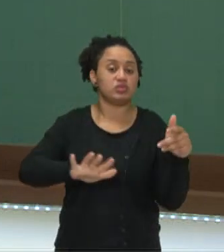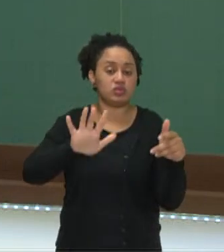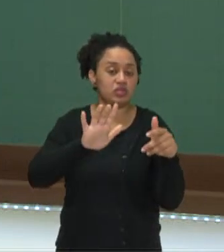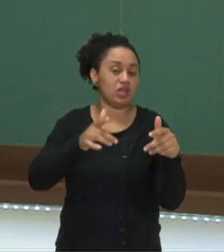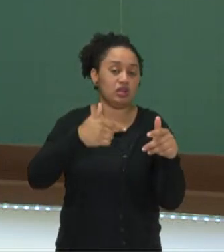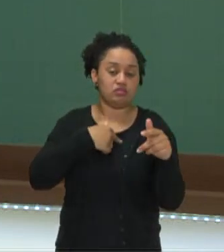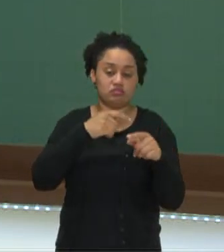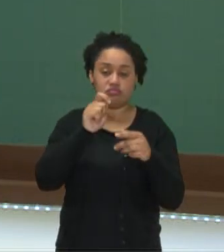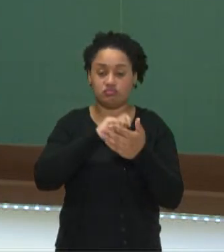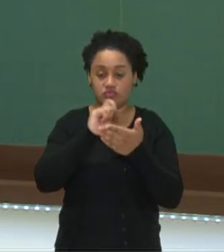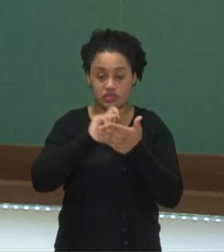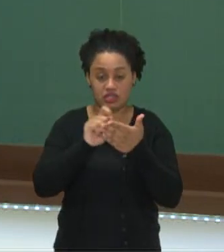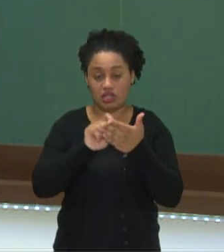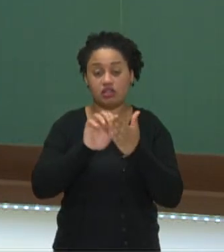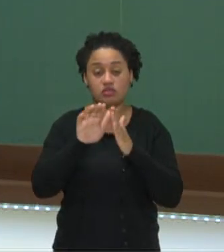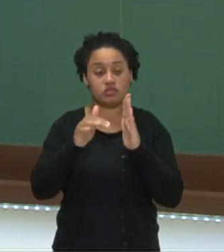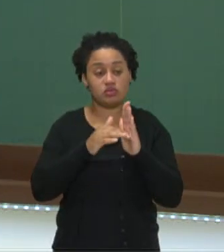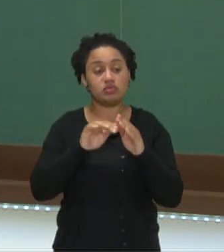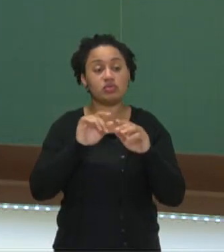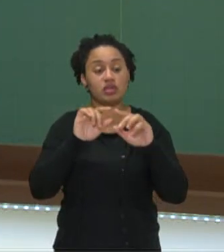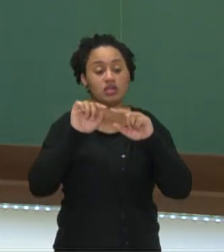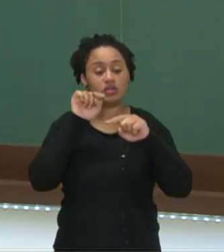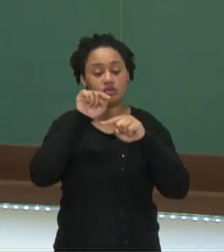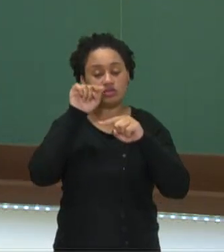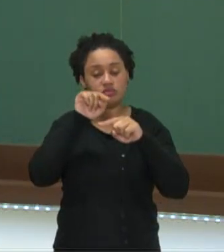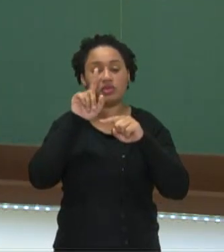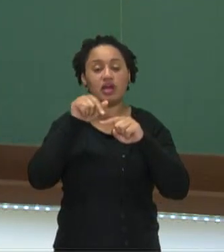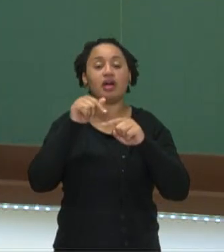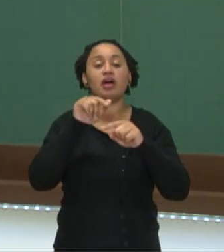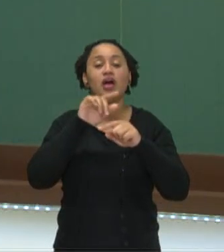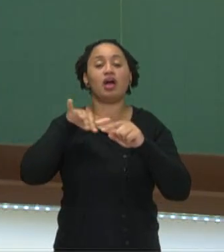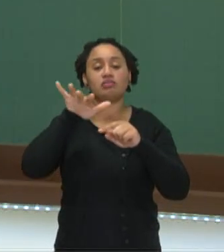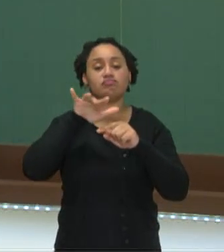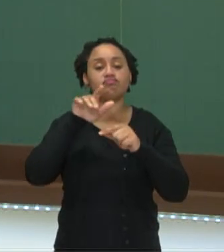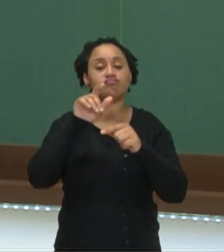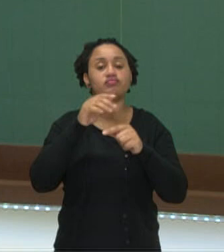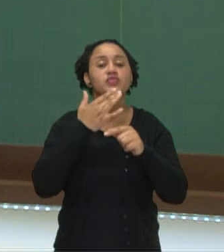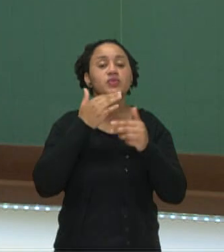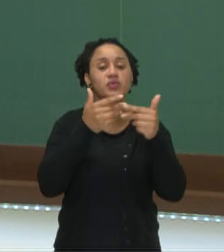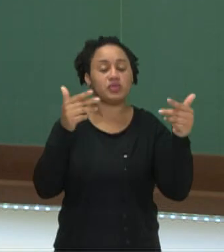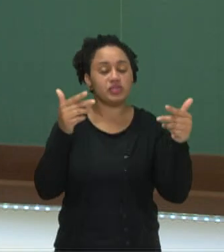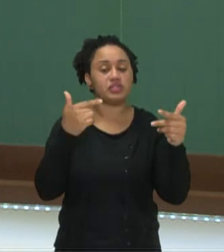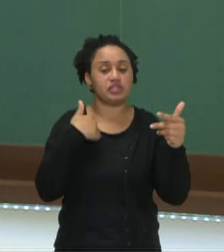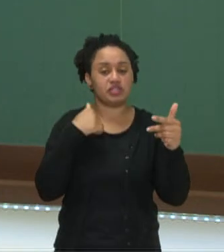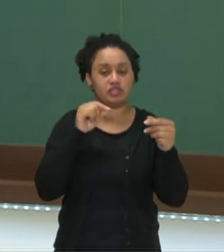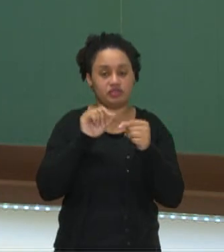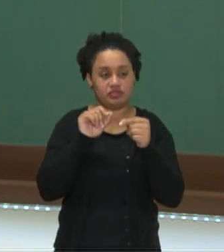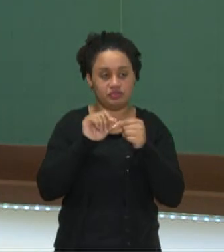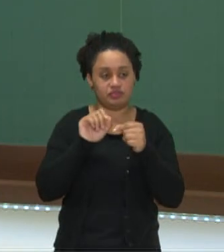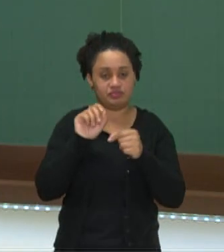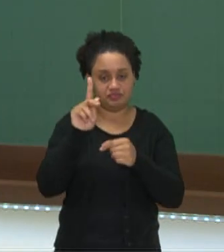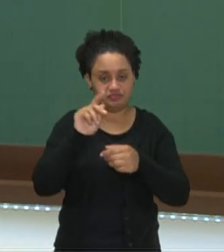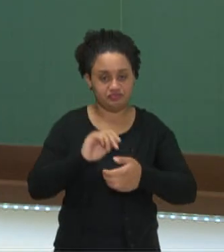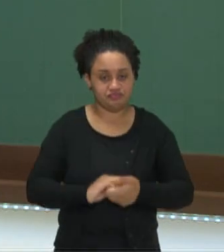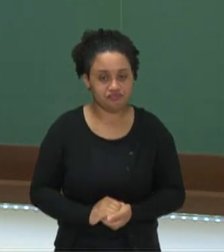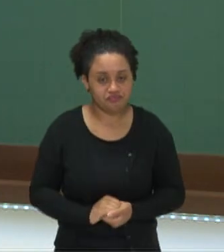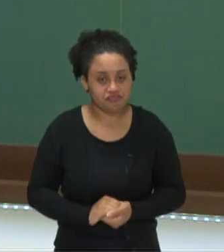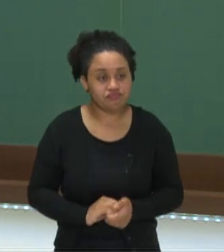não pintada junto, e o número de cima é a parte colorida que você está considerando.